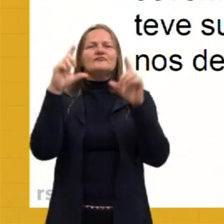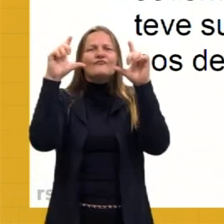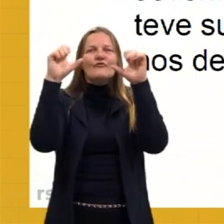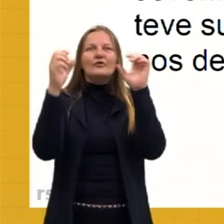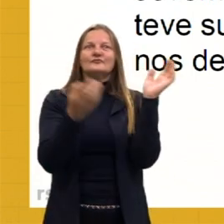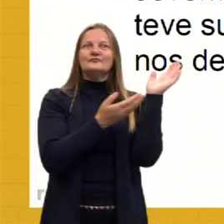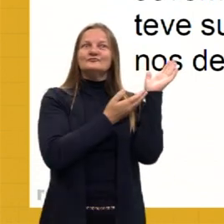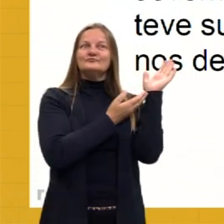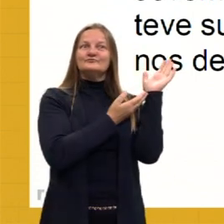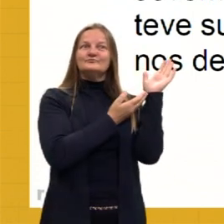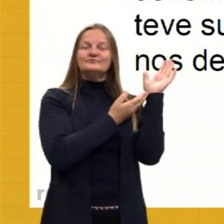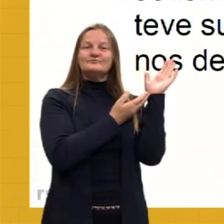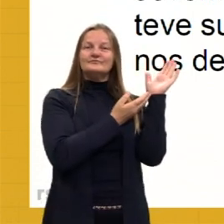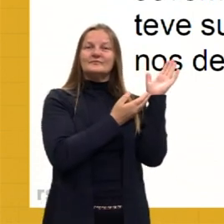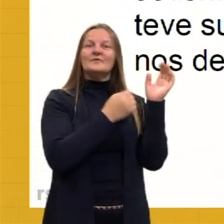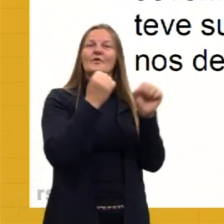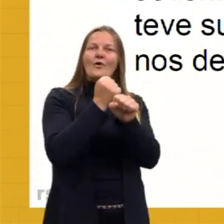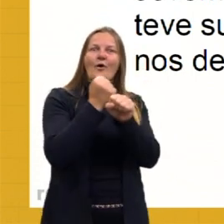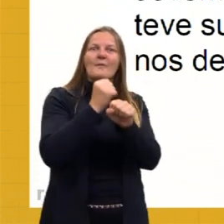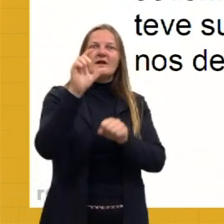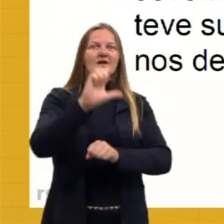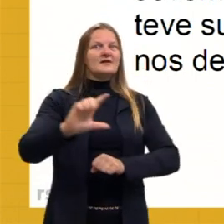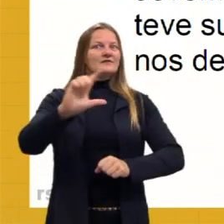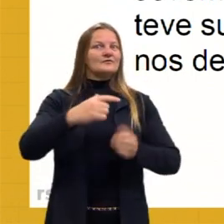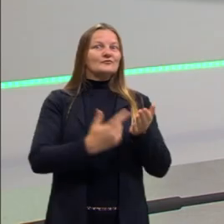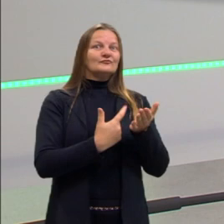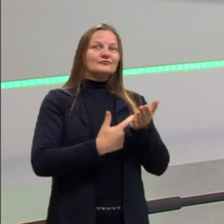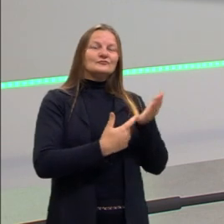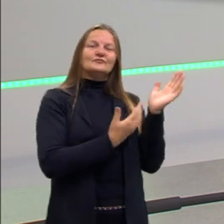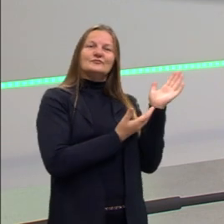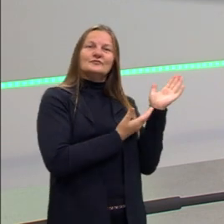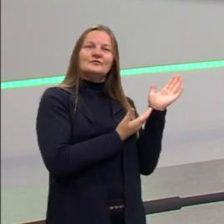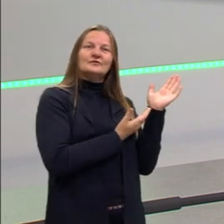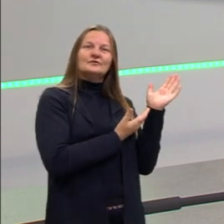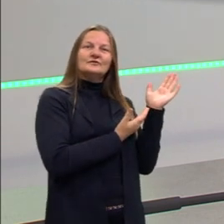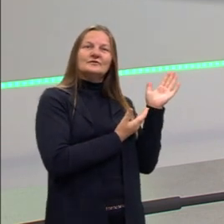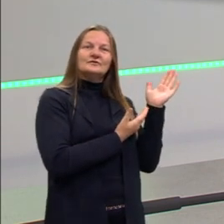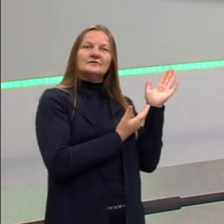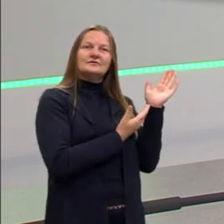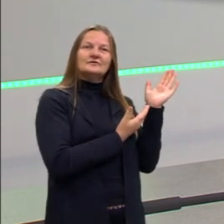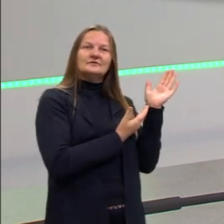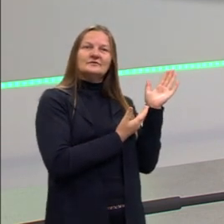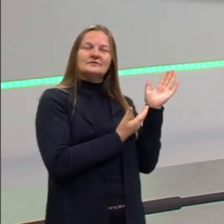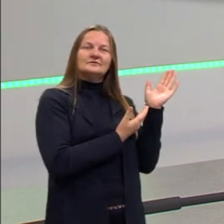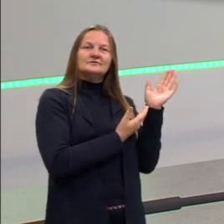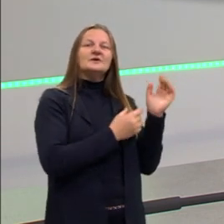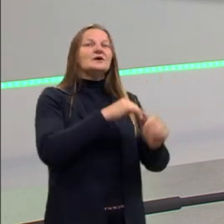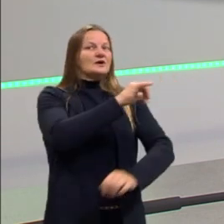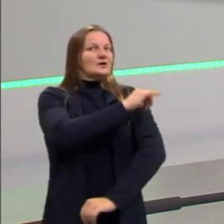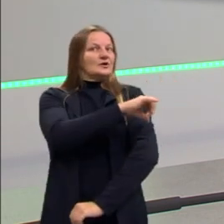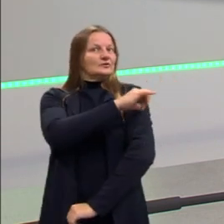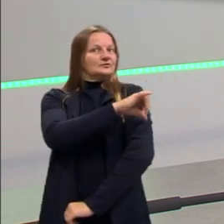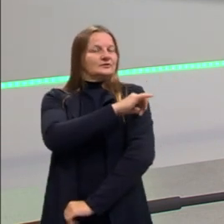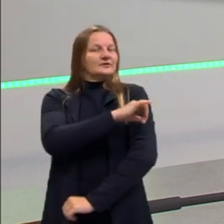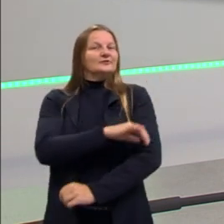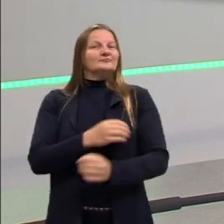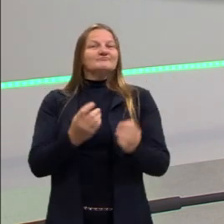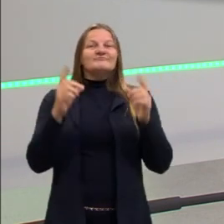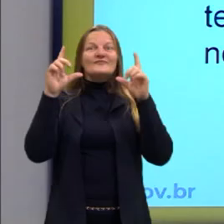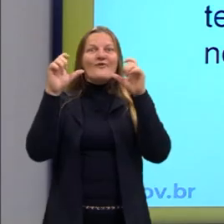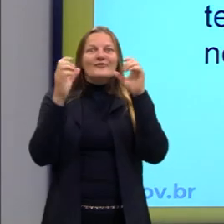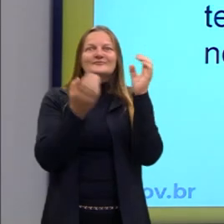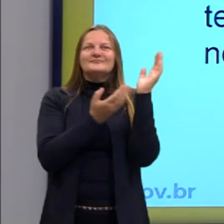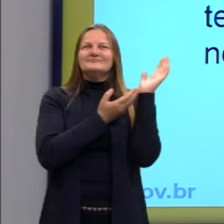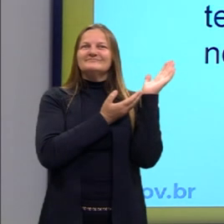imagem né dessa obra desse livro né e e não é do anuário do Brasil do Rio de Janeiro e nós temos